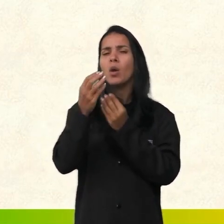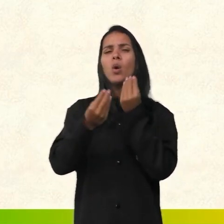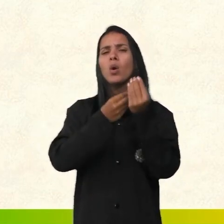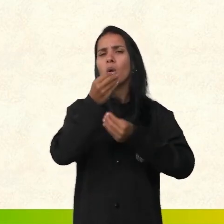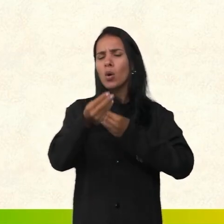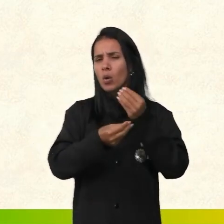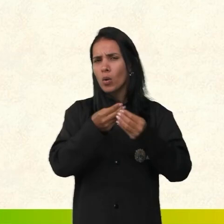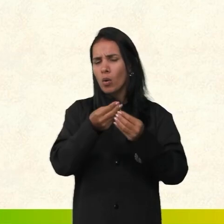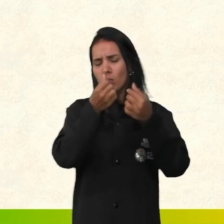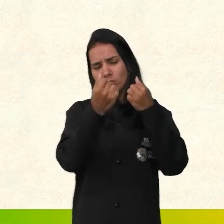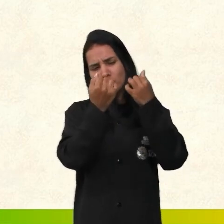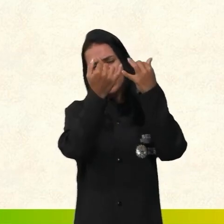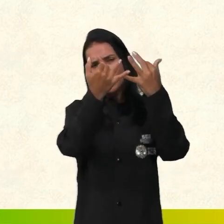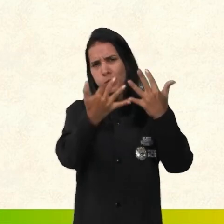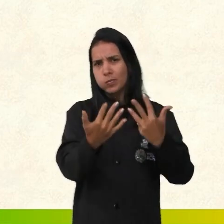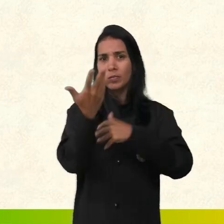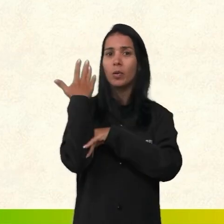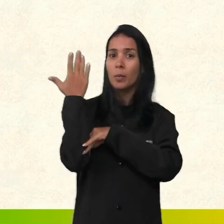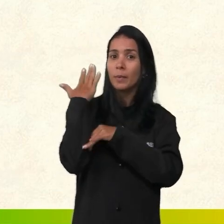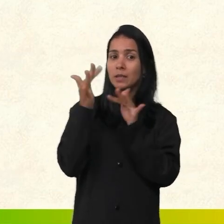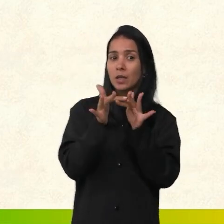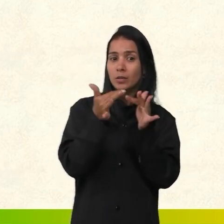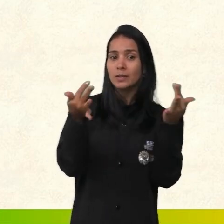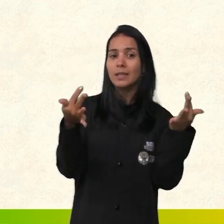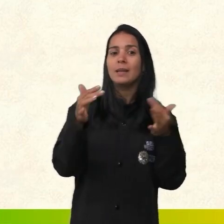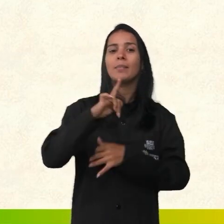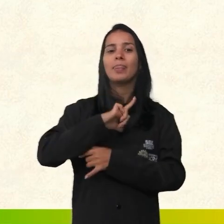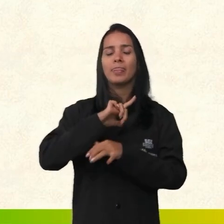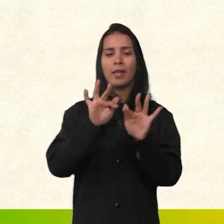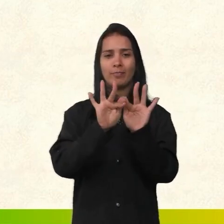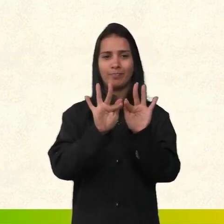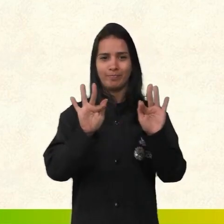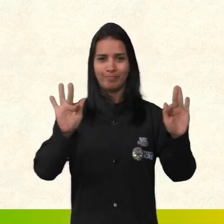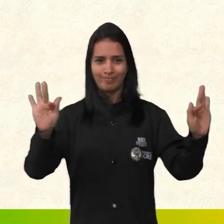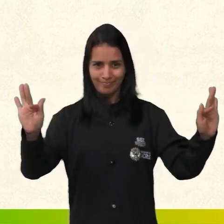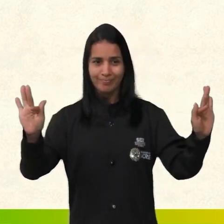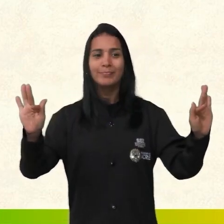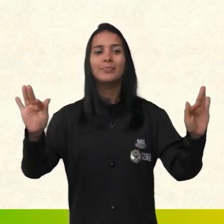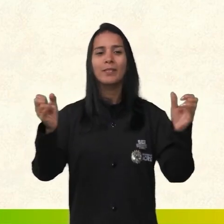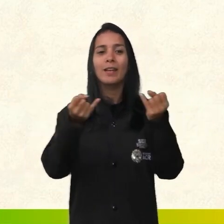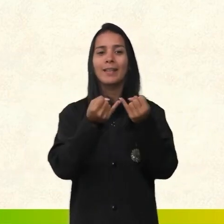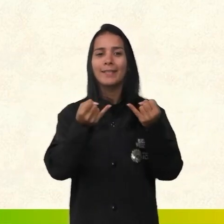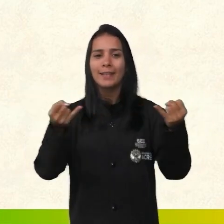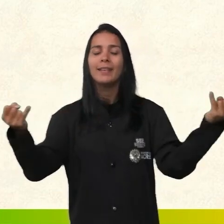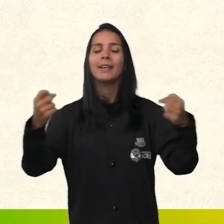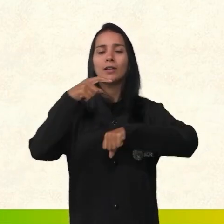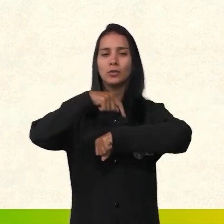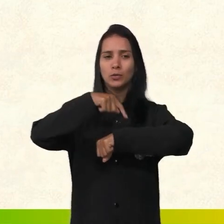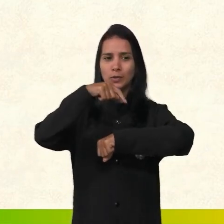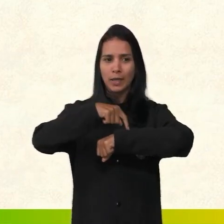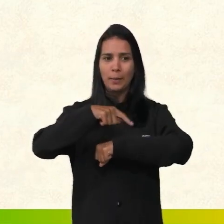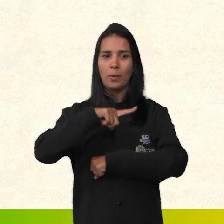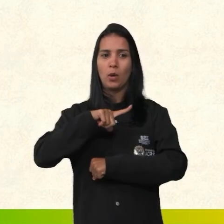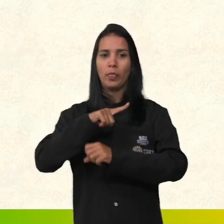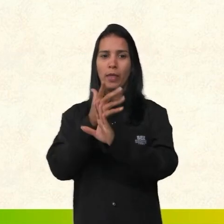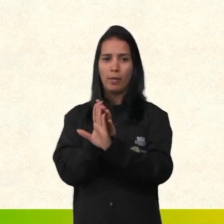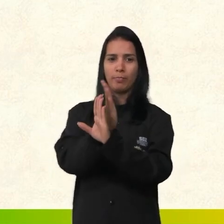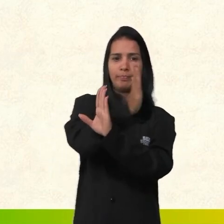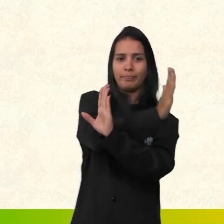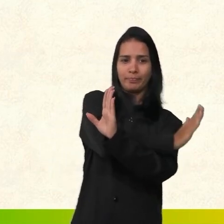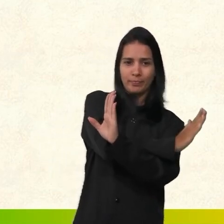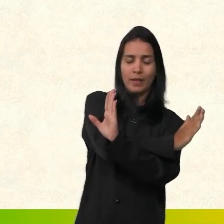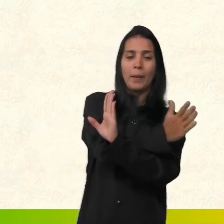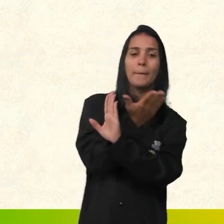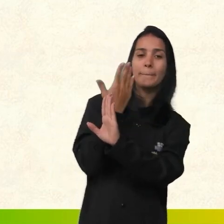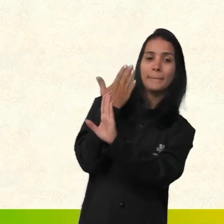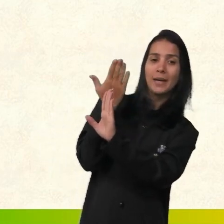eu coloquei para vocês aqui uma linha do tempo, em que nós temos o past, passado. Aqui bem no meio